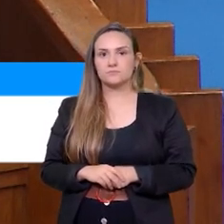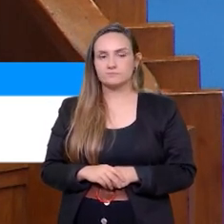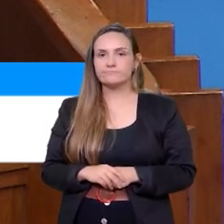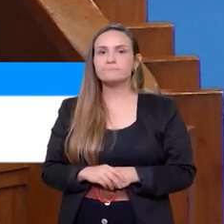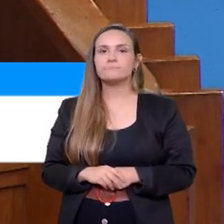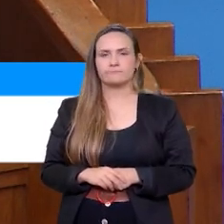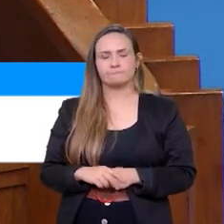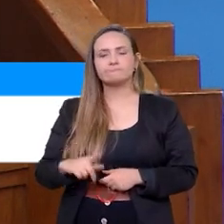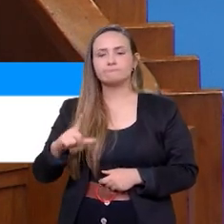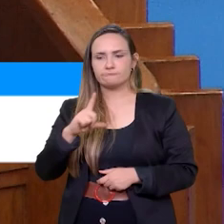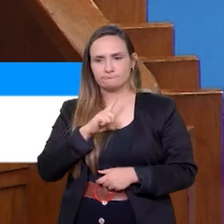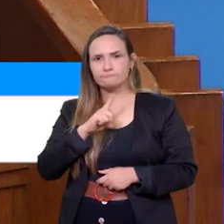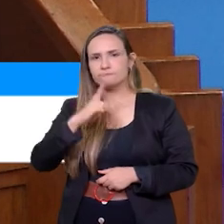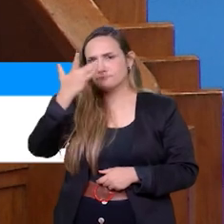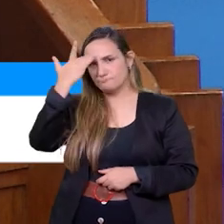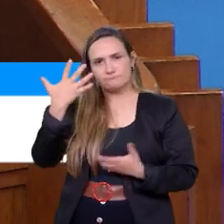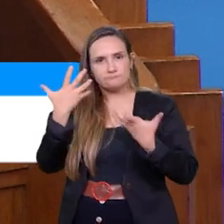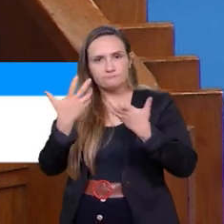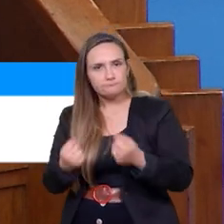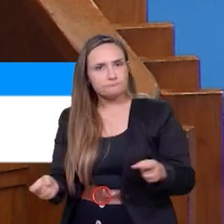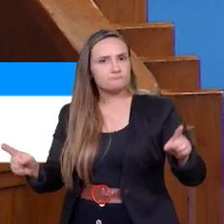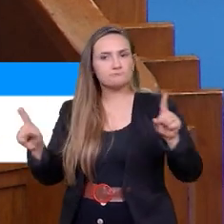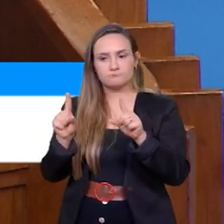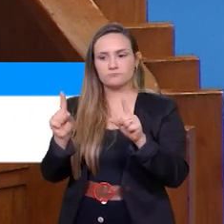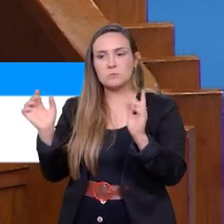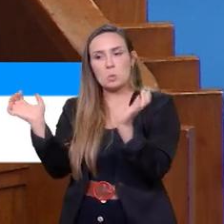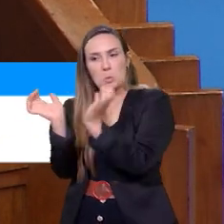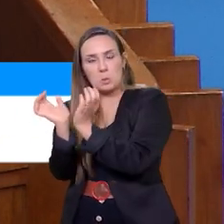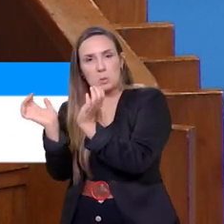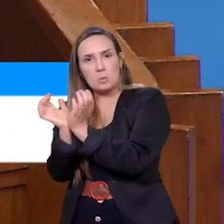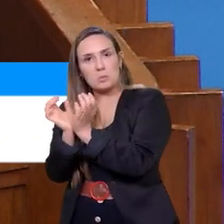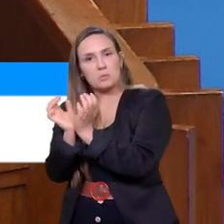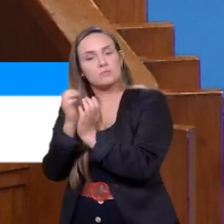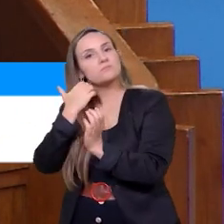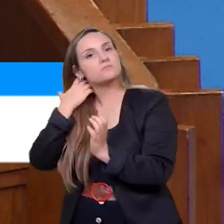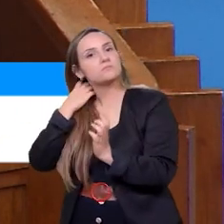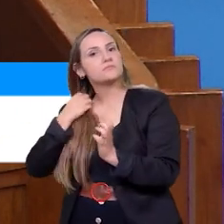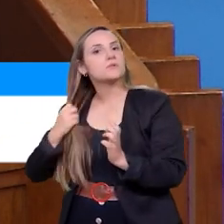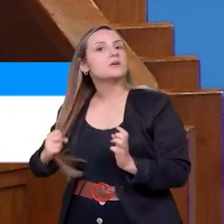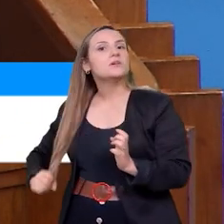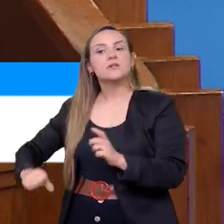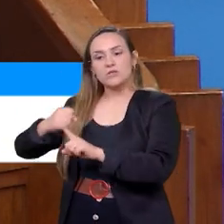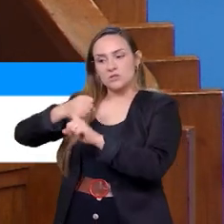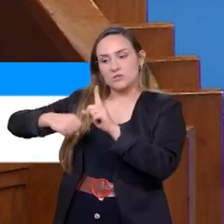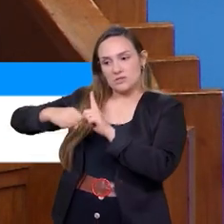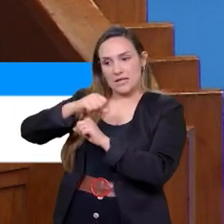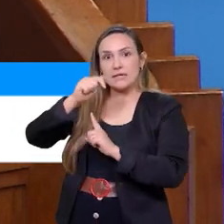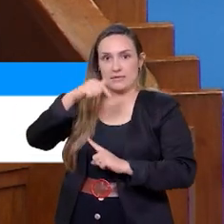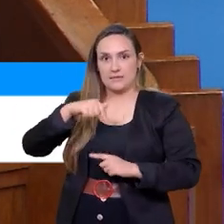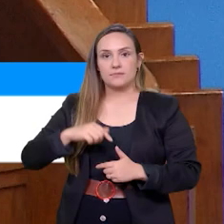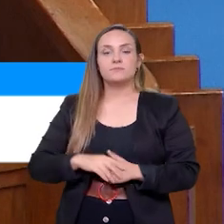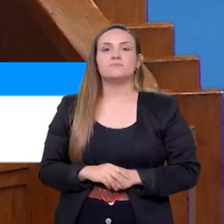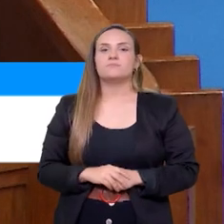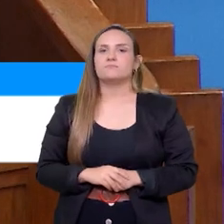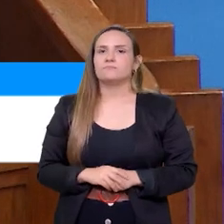desde o resultado do segundo turno em que Pese